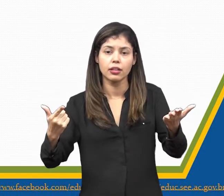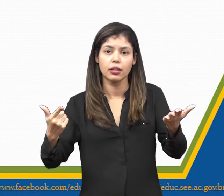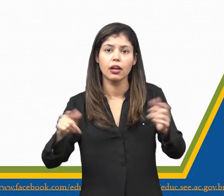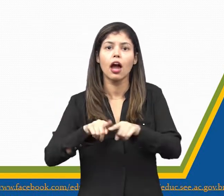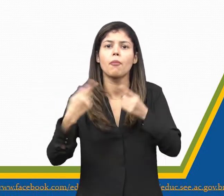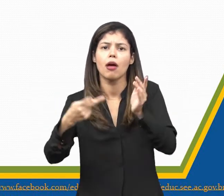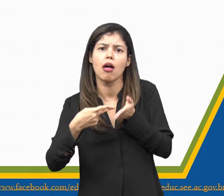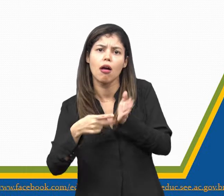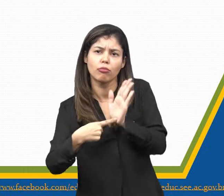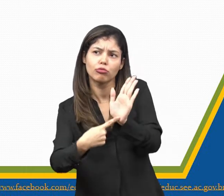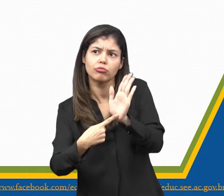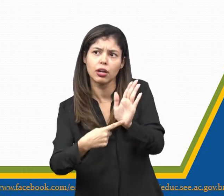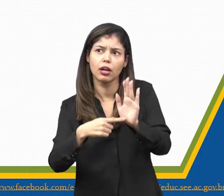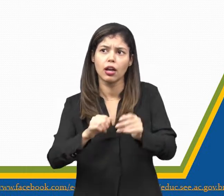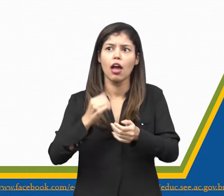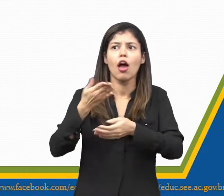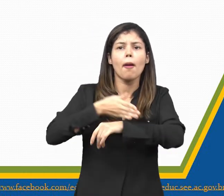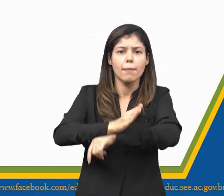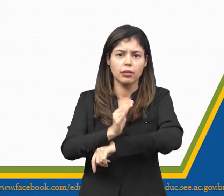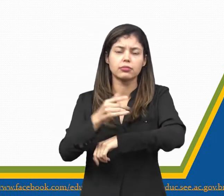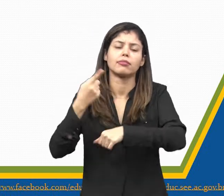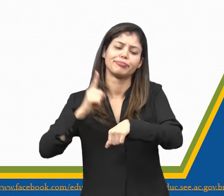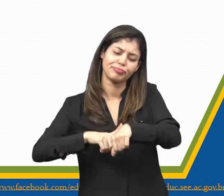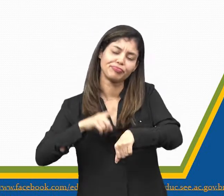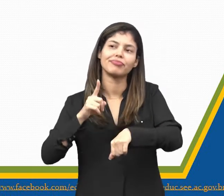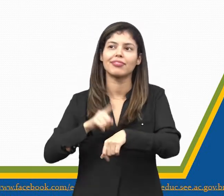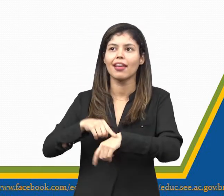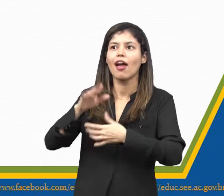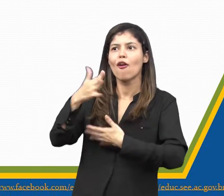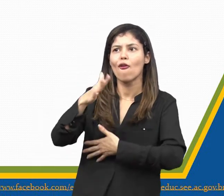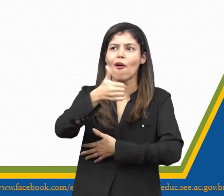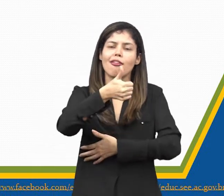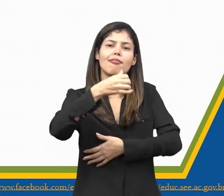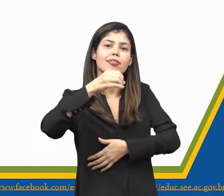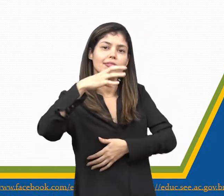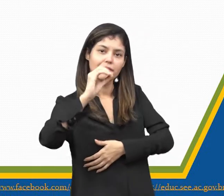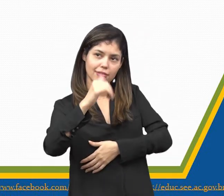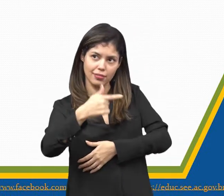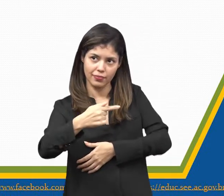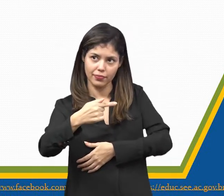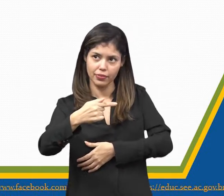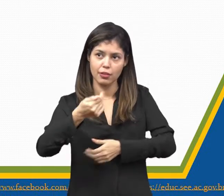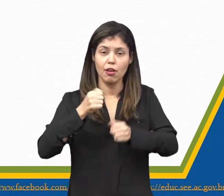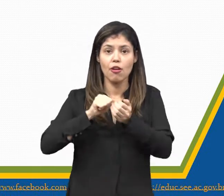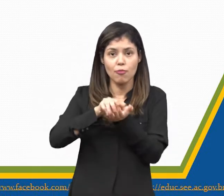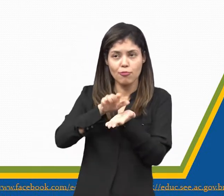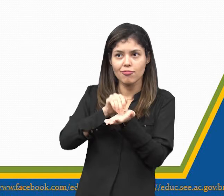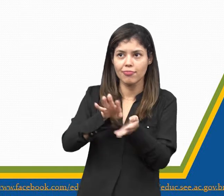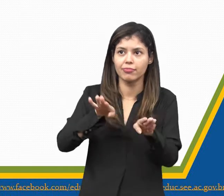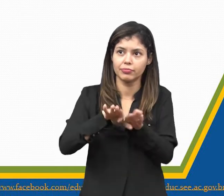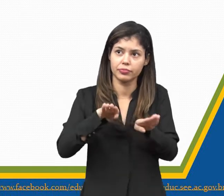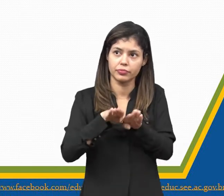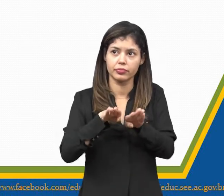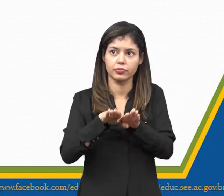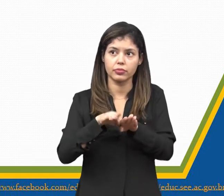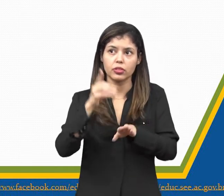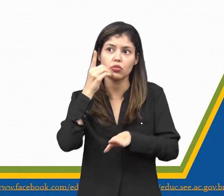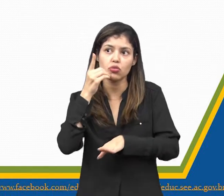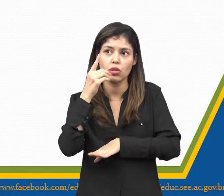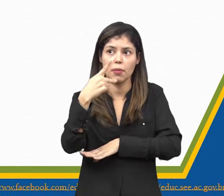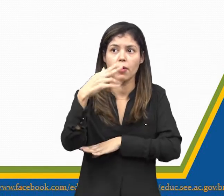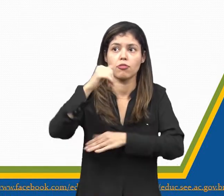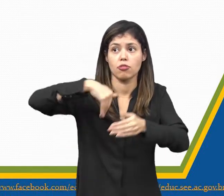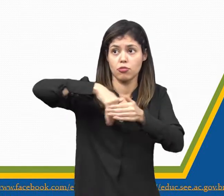jornais para publicação de passatempos por volta de 1907, publicadas diariamente na página